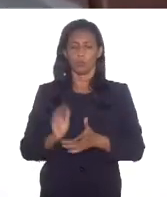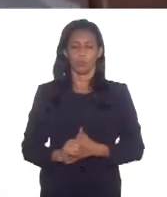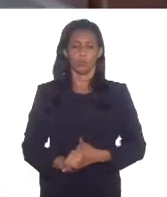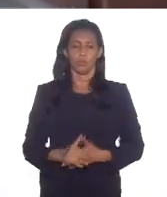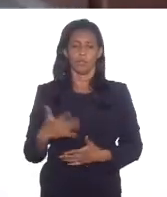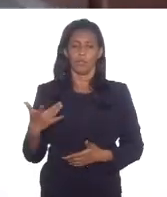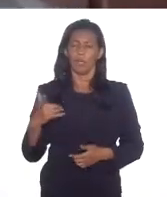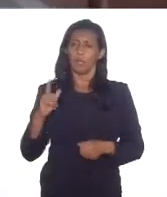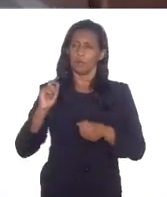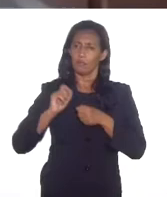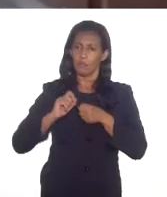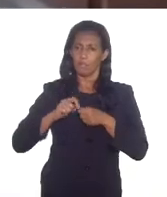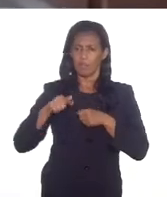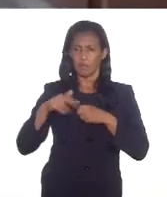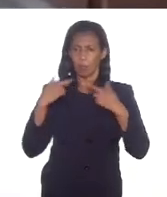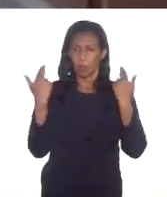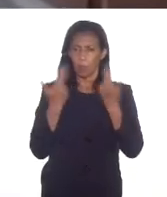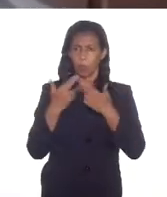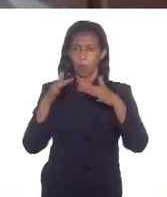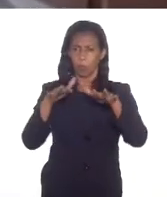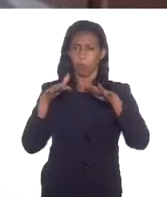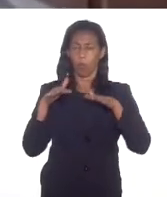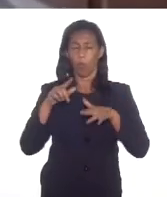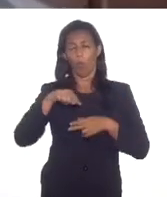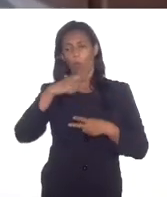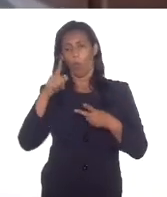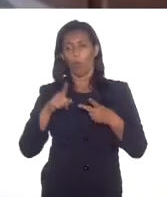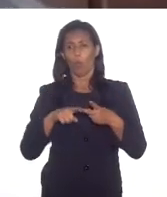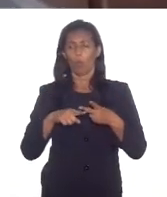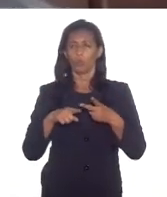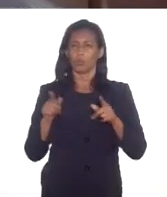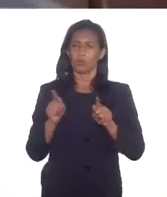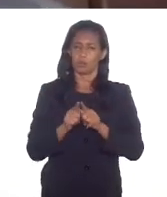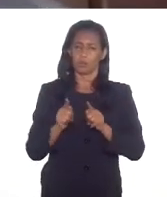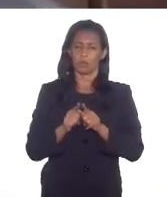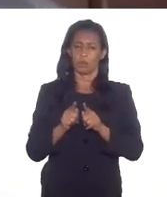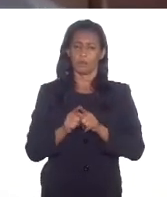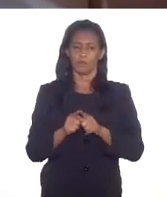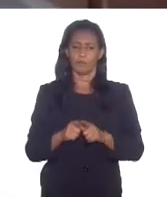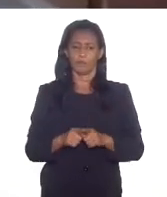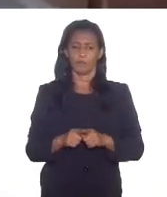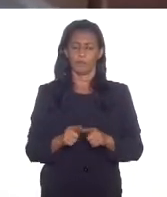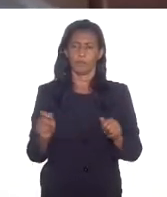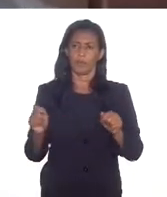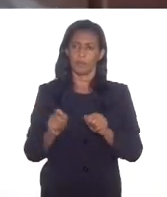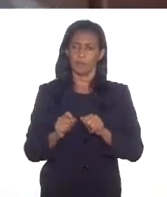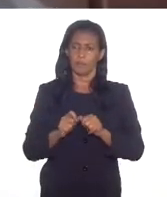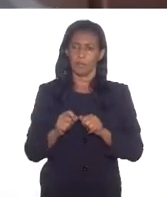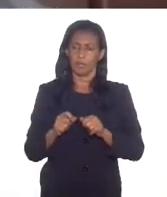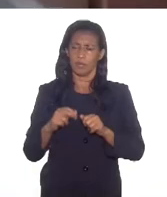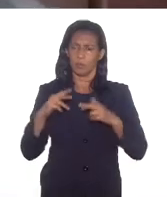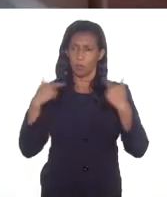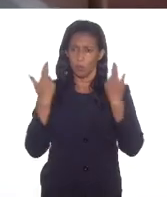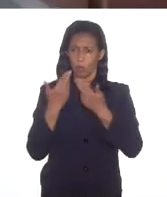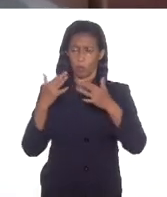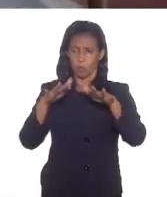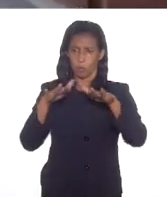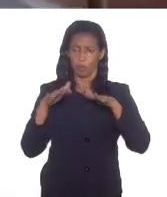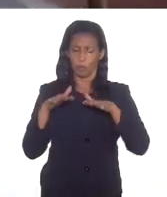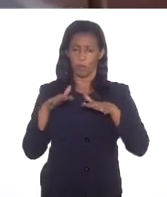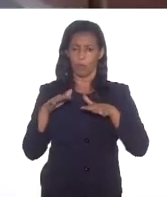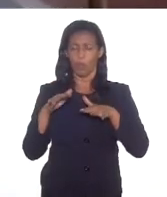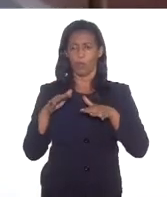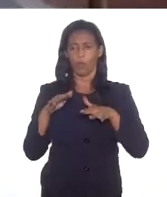para que fizéssemos essa audiência. Então, outro ponto, e para finalizar, é que fizéssemos uma audiência ou